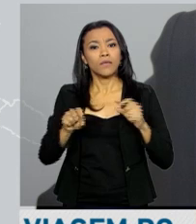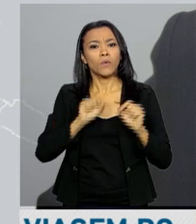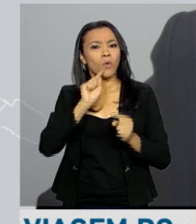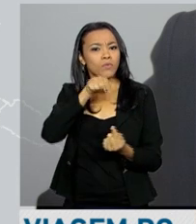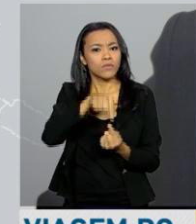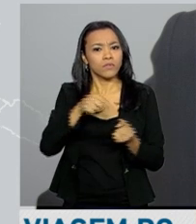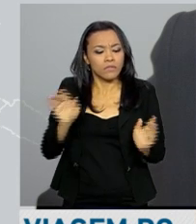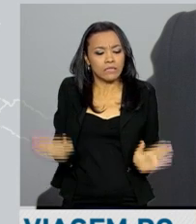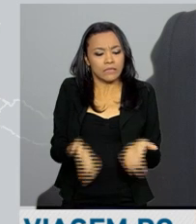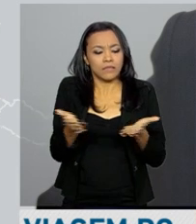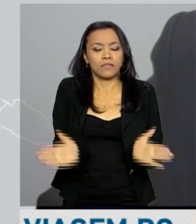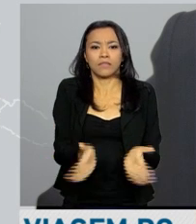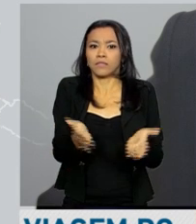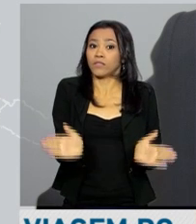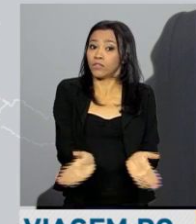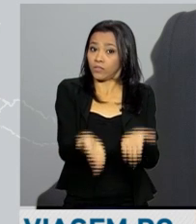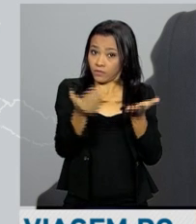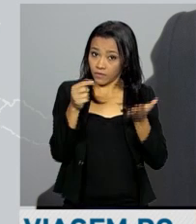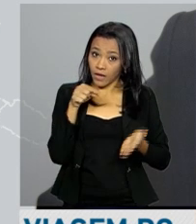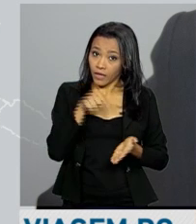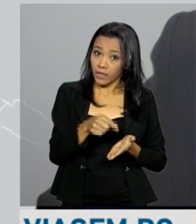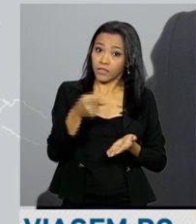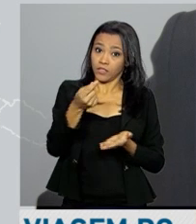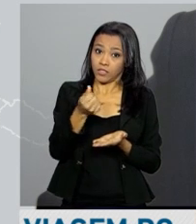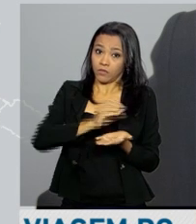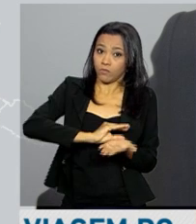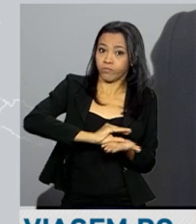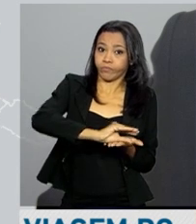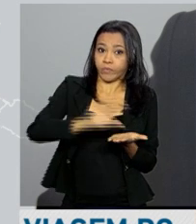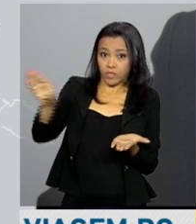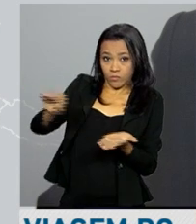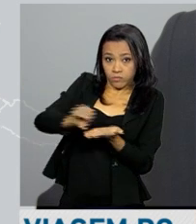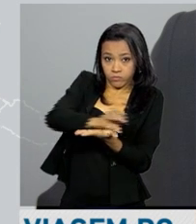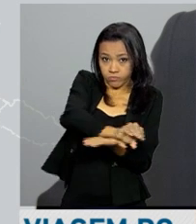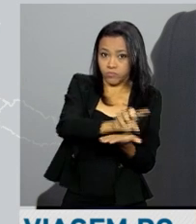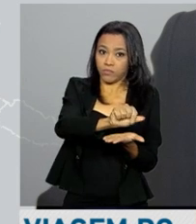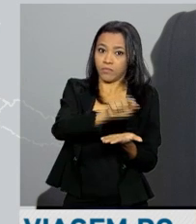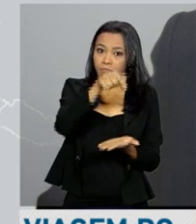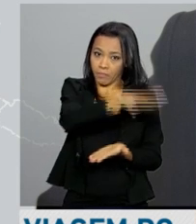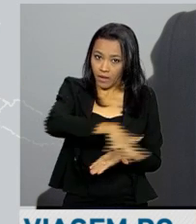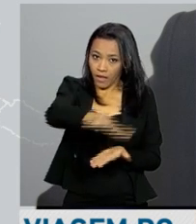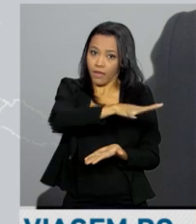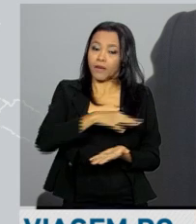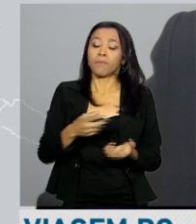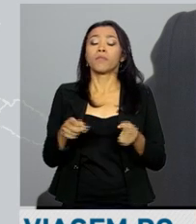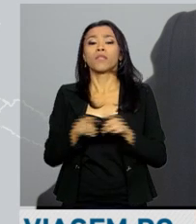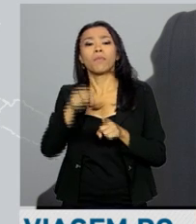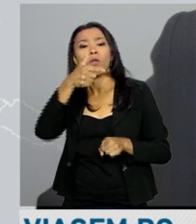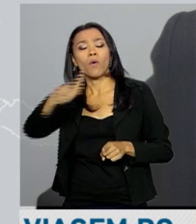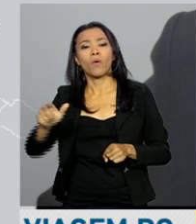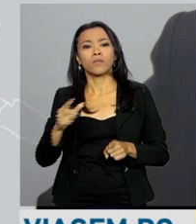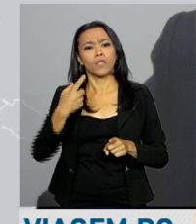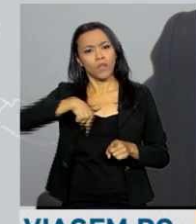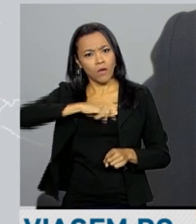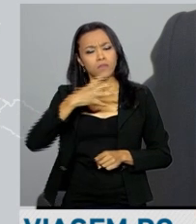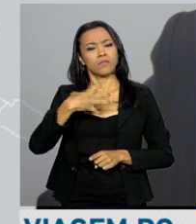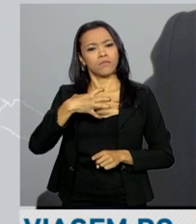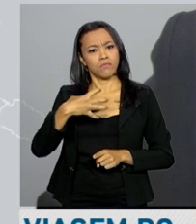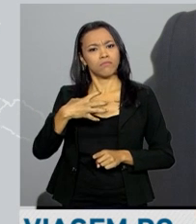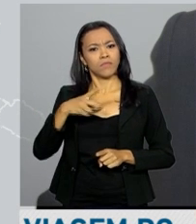incentivar a esses investimentos e vamos trazer também a notícia de que nós teremos absoluta segurança